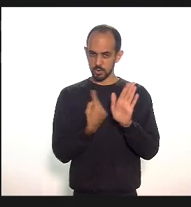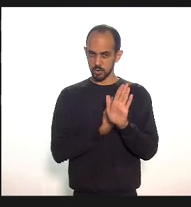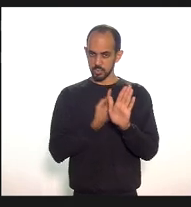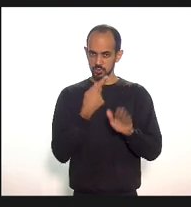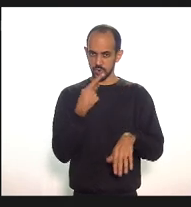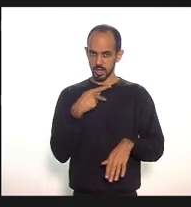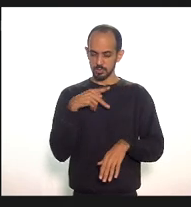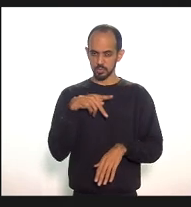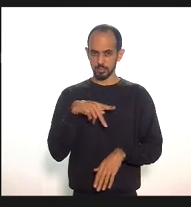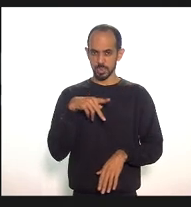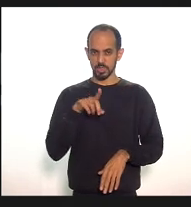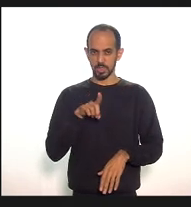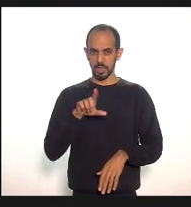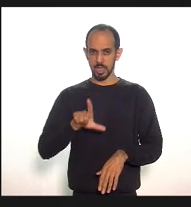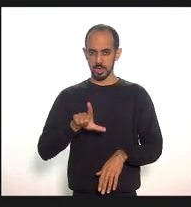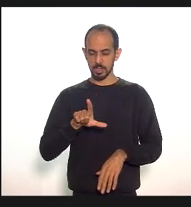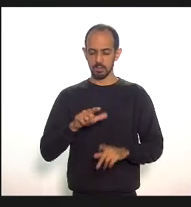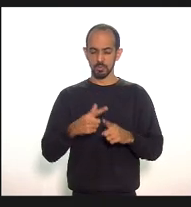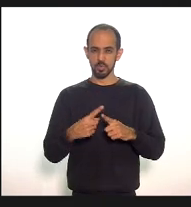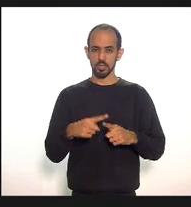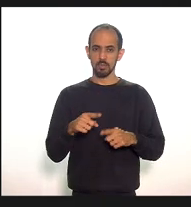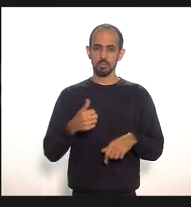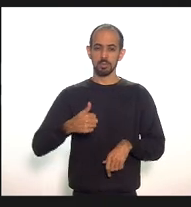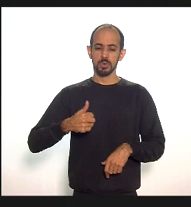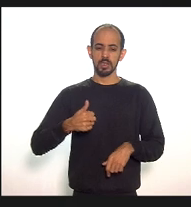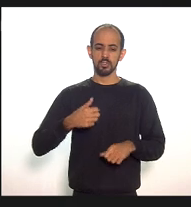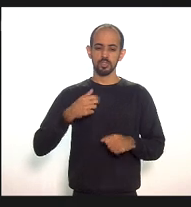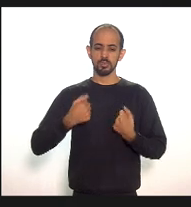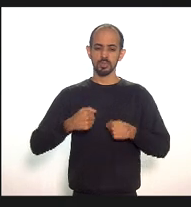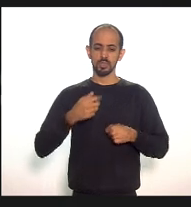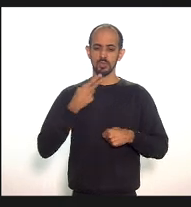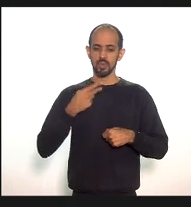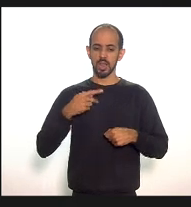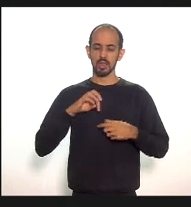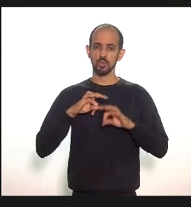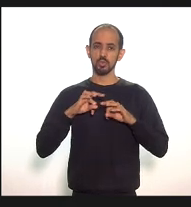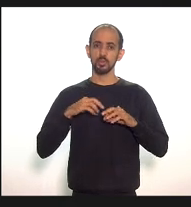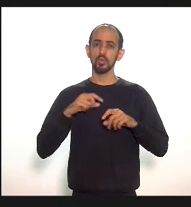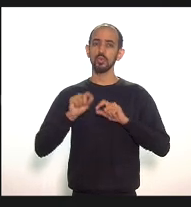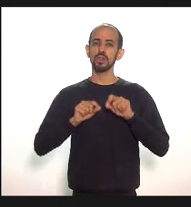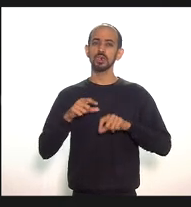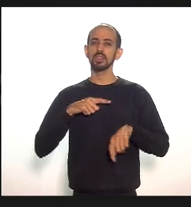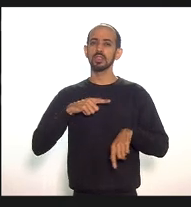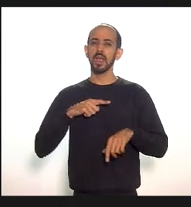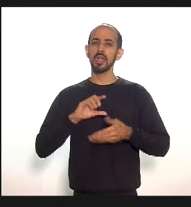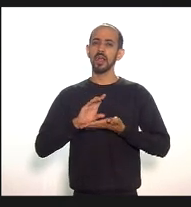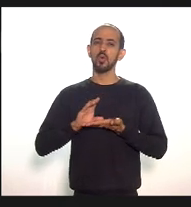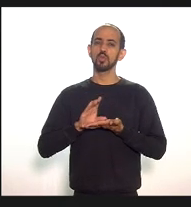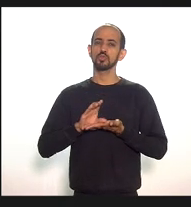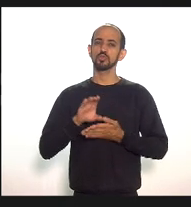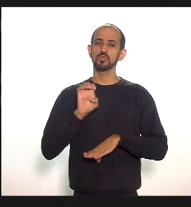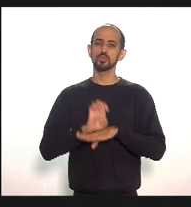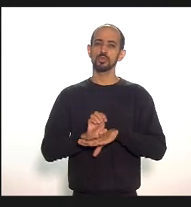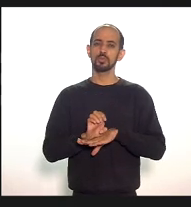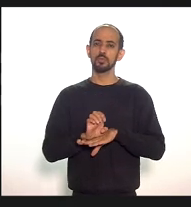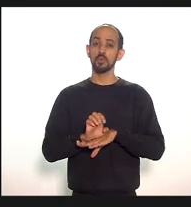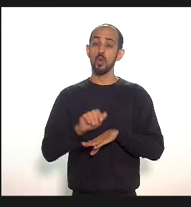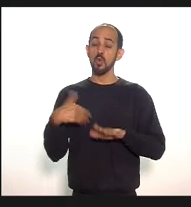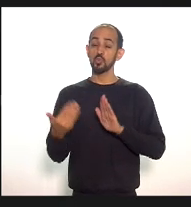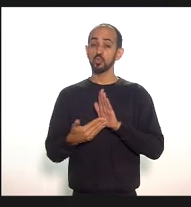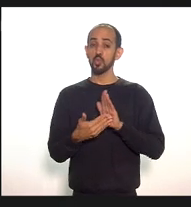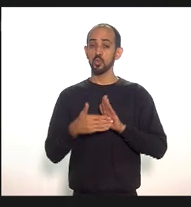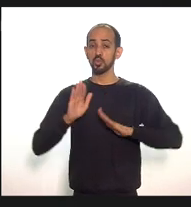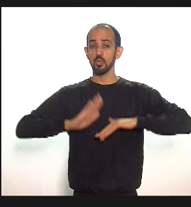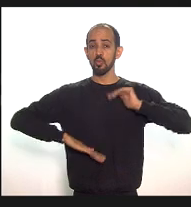falar do pdl primeiro a gente tem que falar do quê que a gente tem na nossa Constituição que diz que todo e qualquer